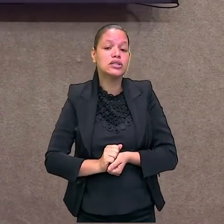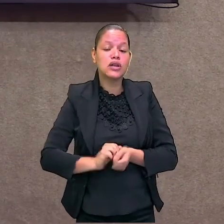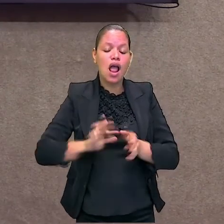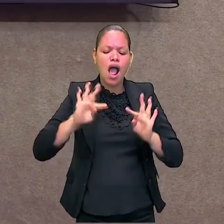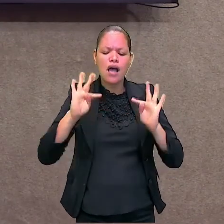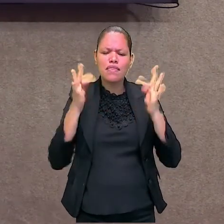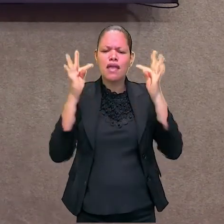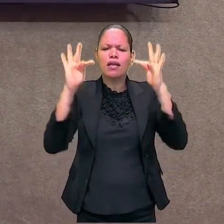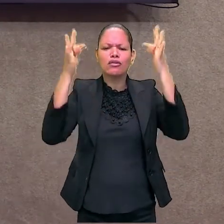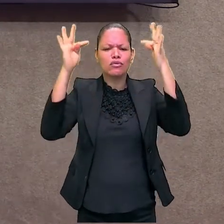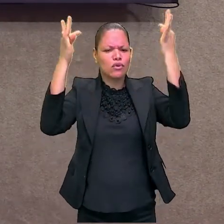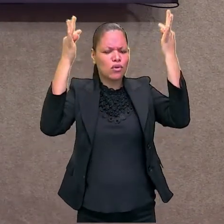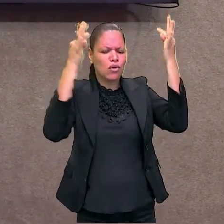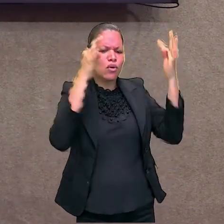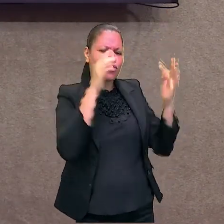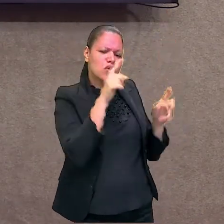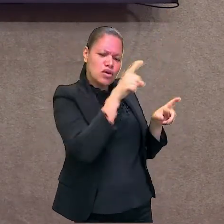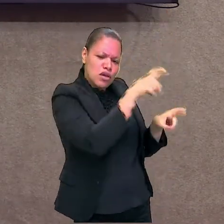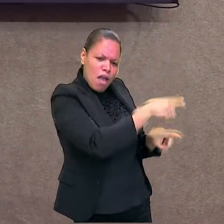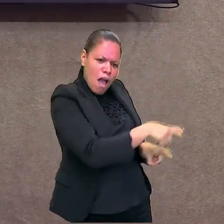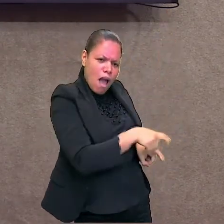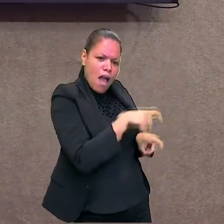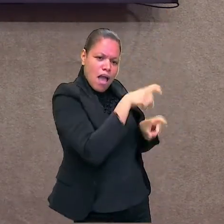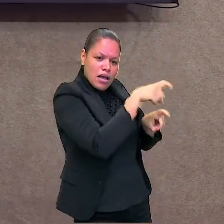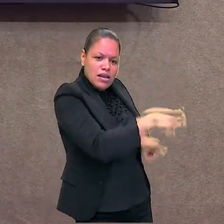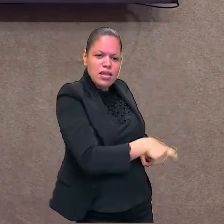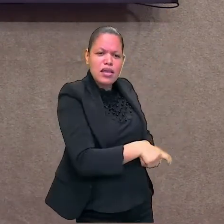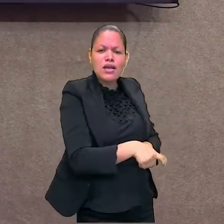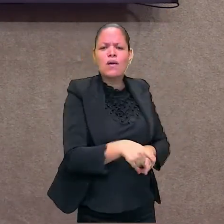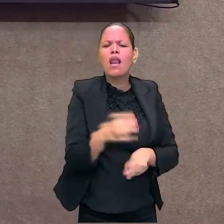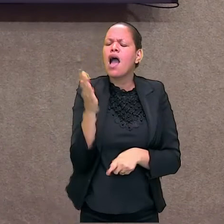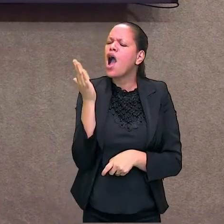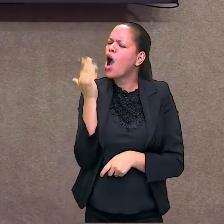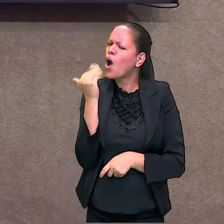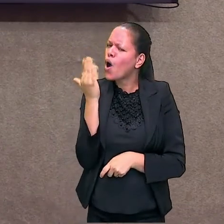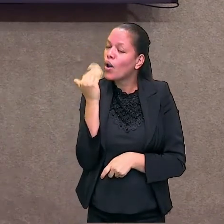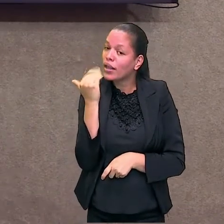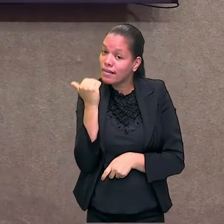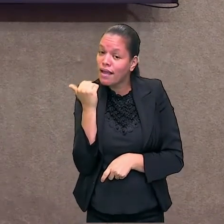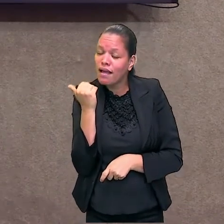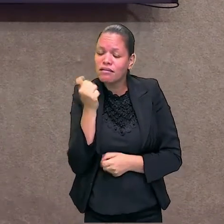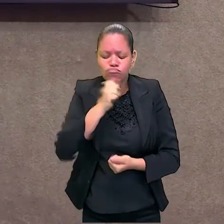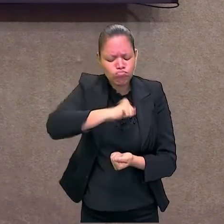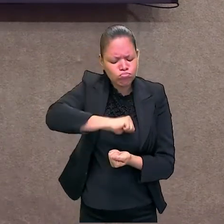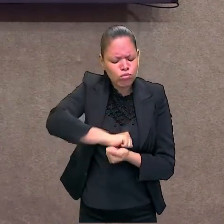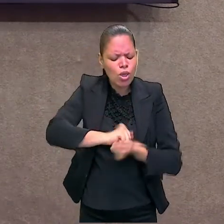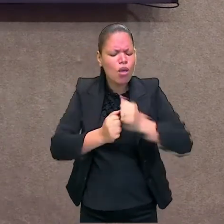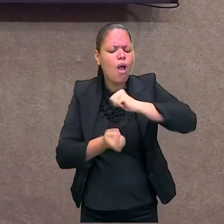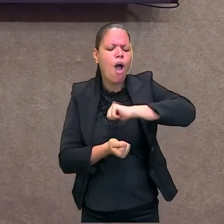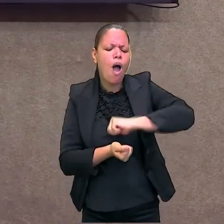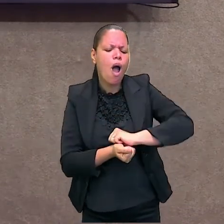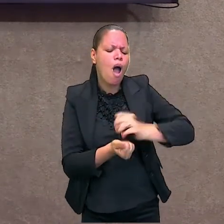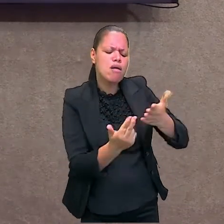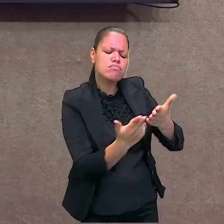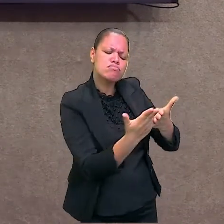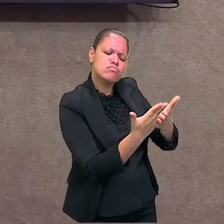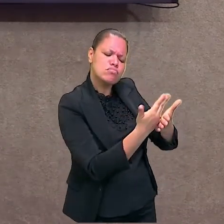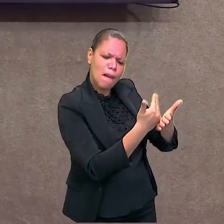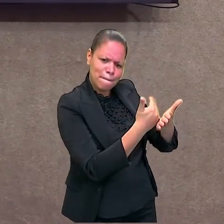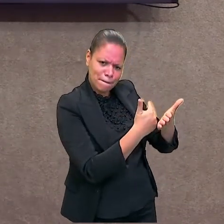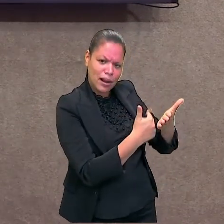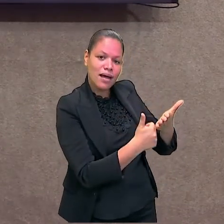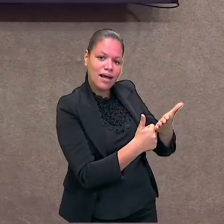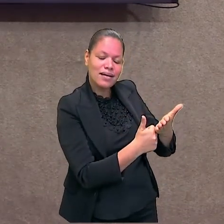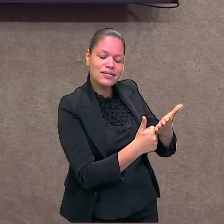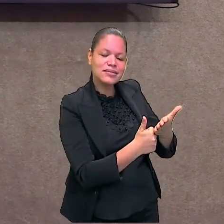culinária. Hoje o sushi, né, bastante conhecido no Brasil, um prato hoje que já veio mudando, né, a cara do Brasil. Muita gente